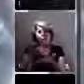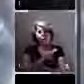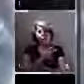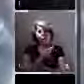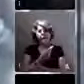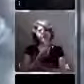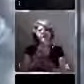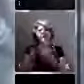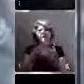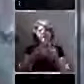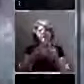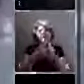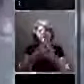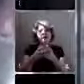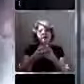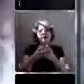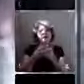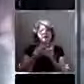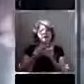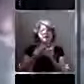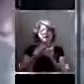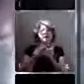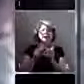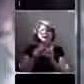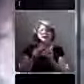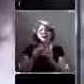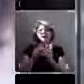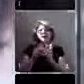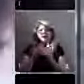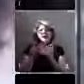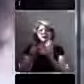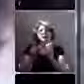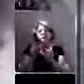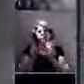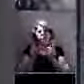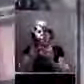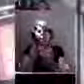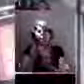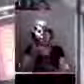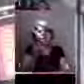ficha lexicográfica ficou digníssima, hein?